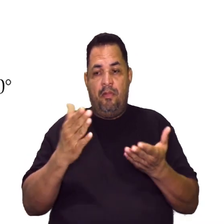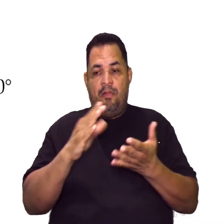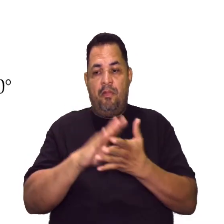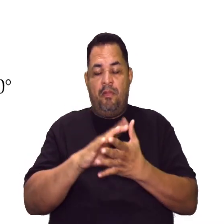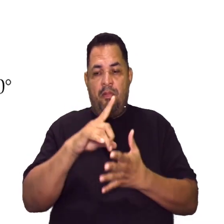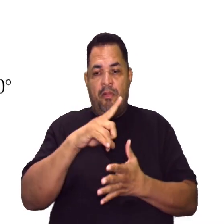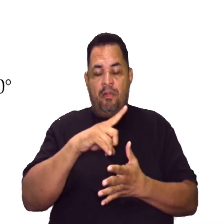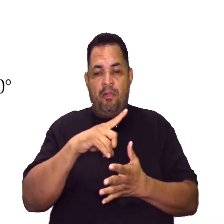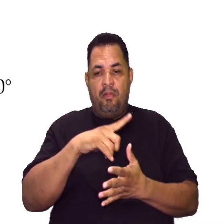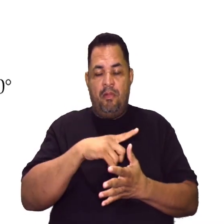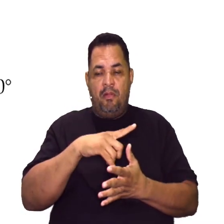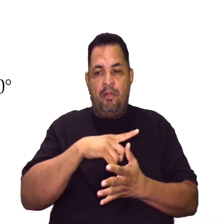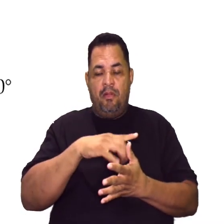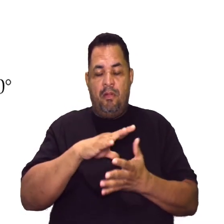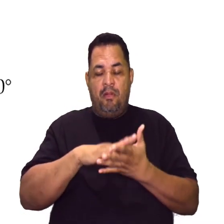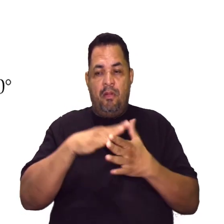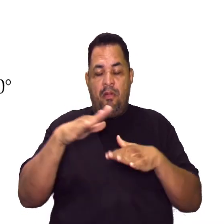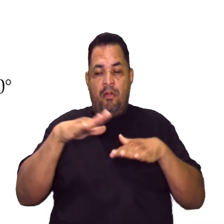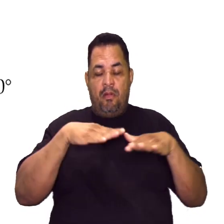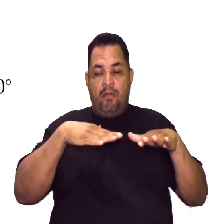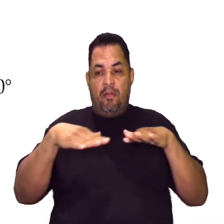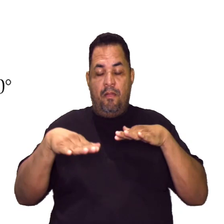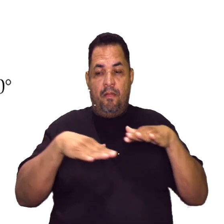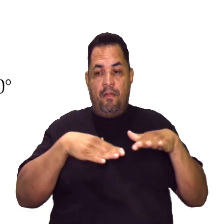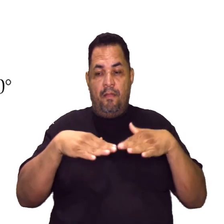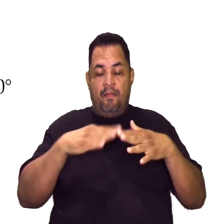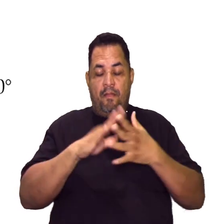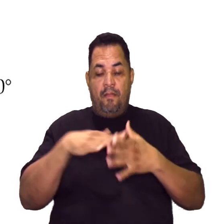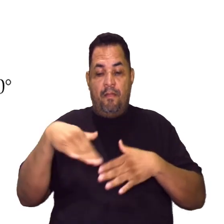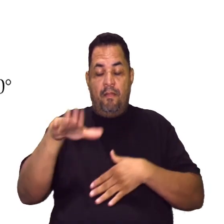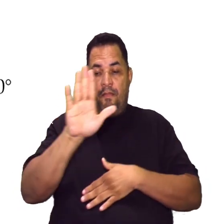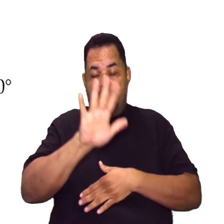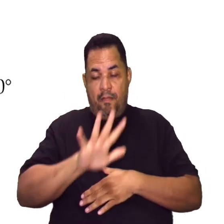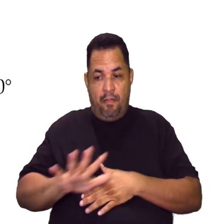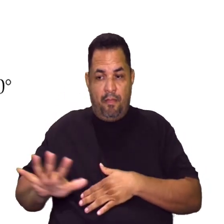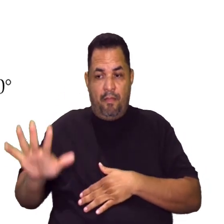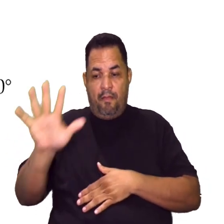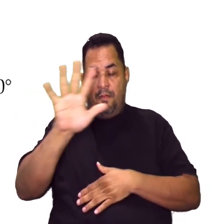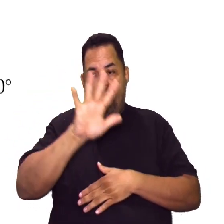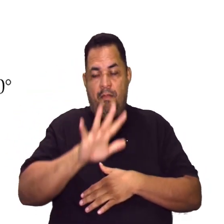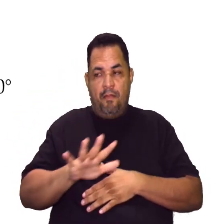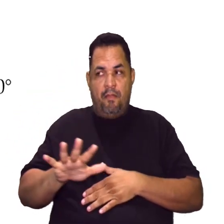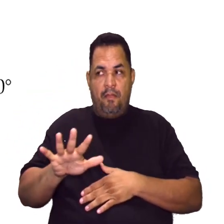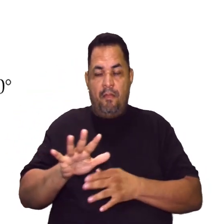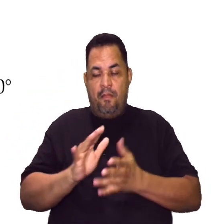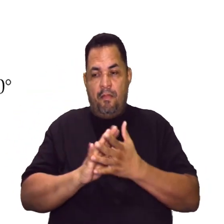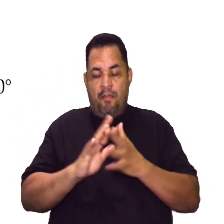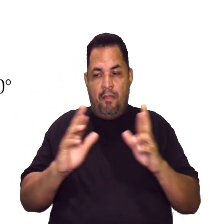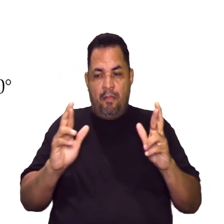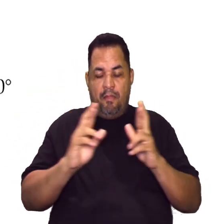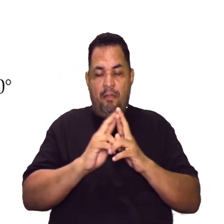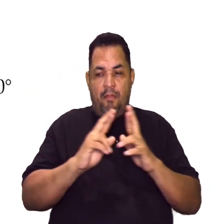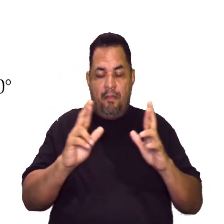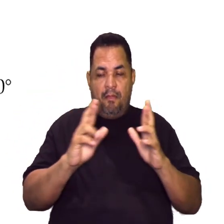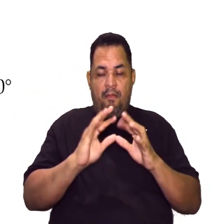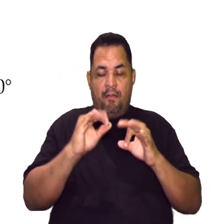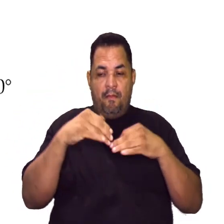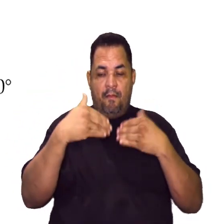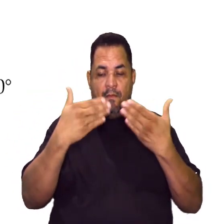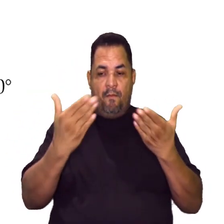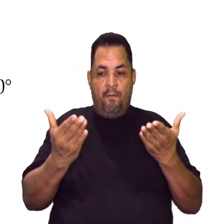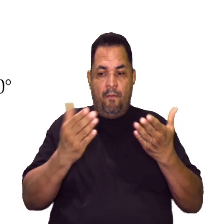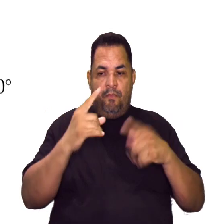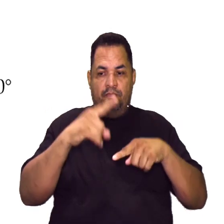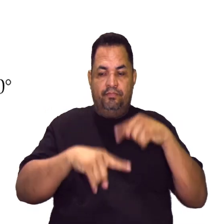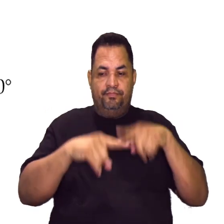que eles estão se movimentando no espaço. Mas, em relação